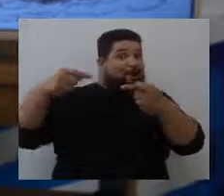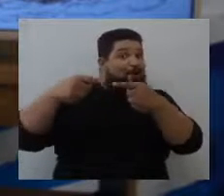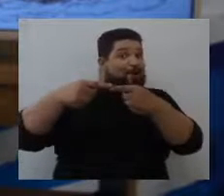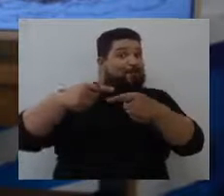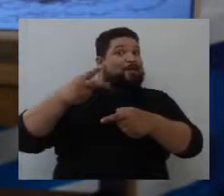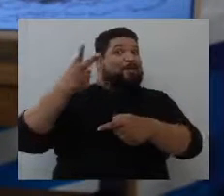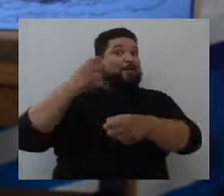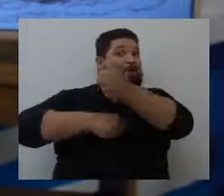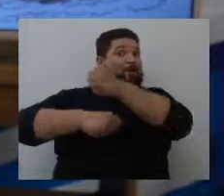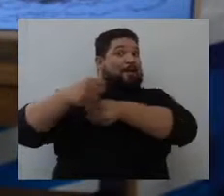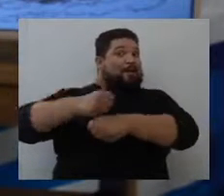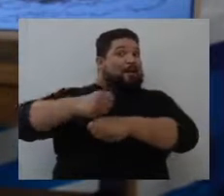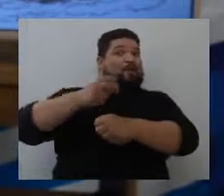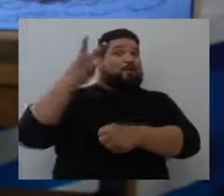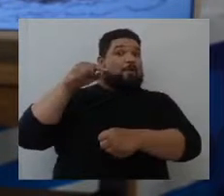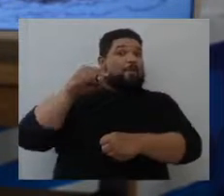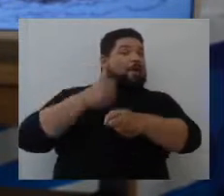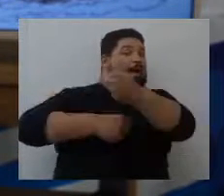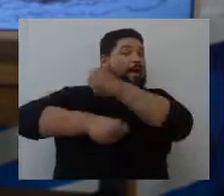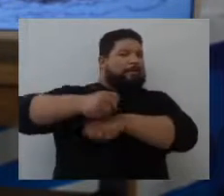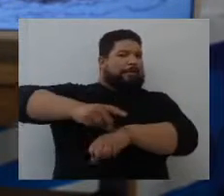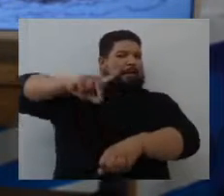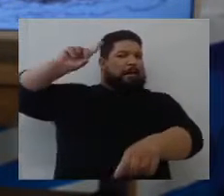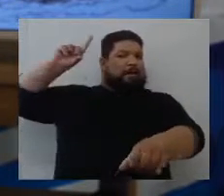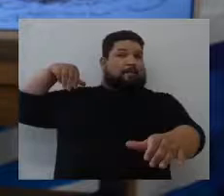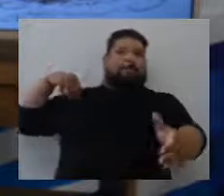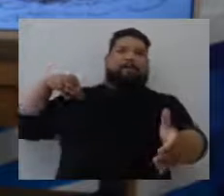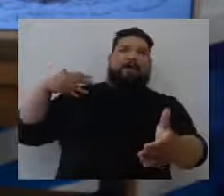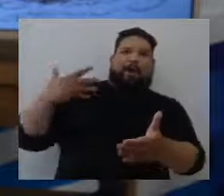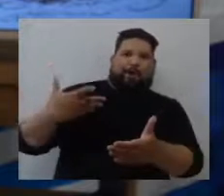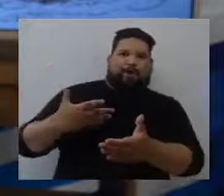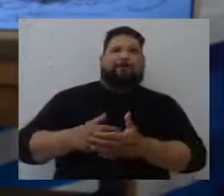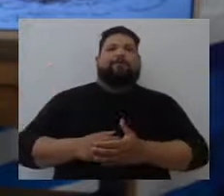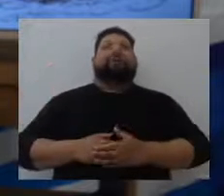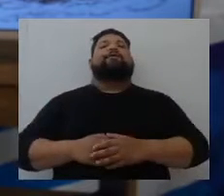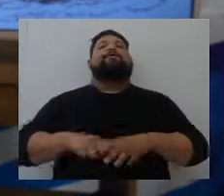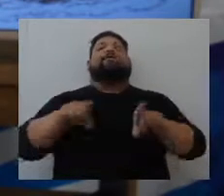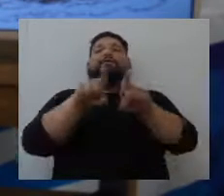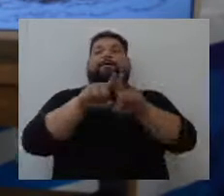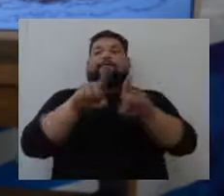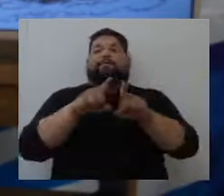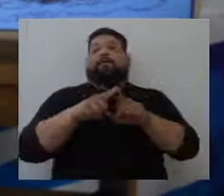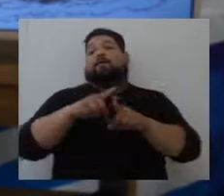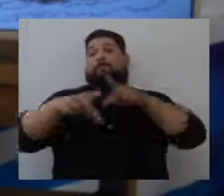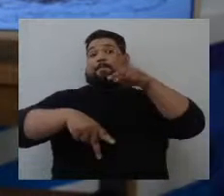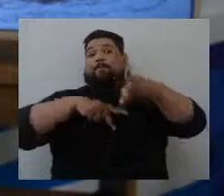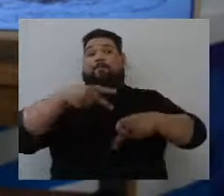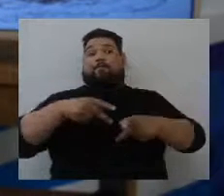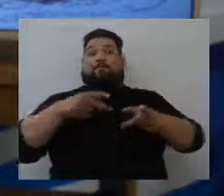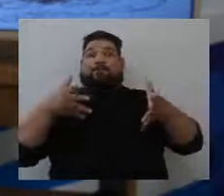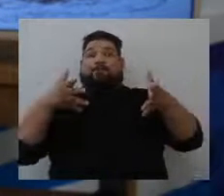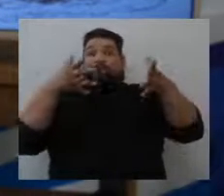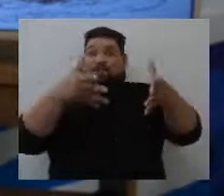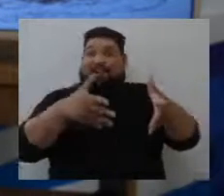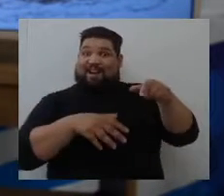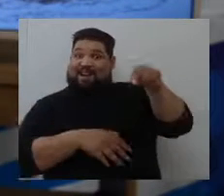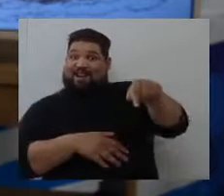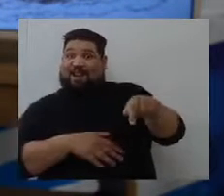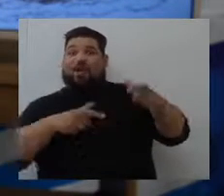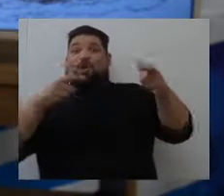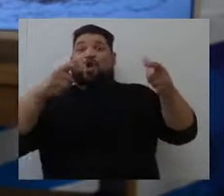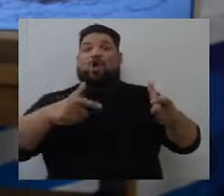coisa importante de lembrar é que os primeiros povos a chegar nesse território também